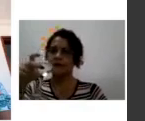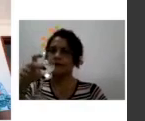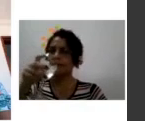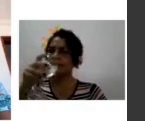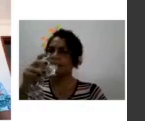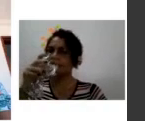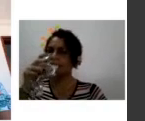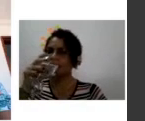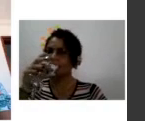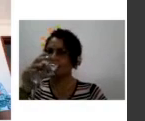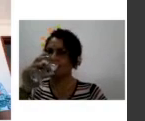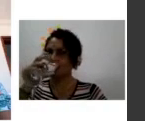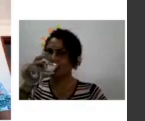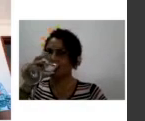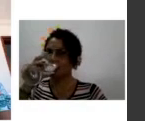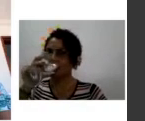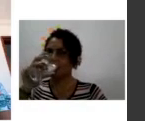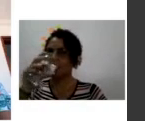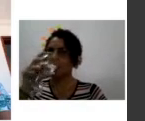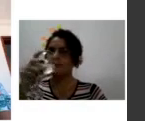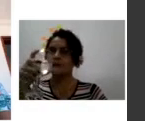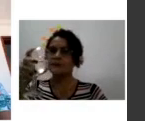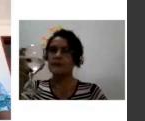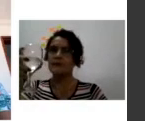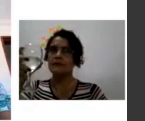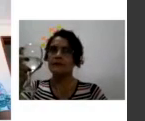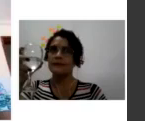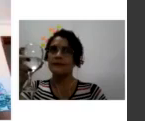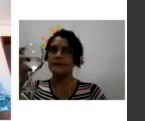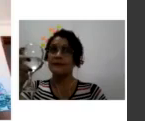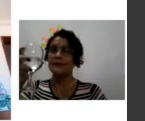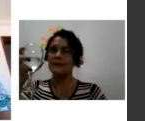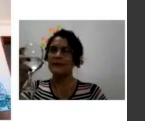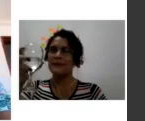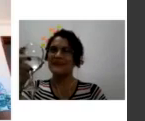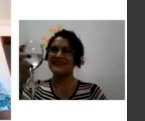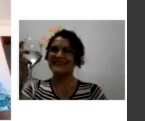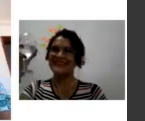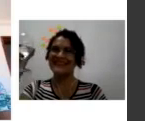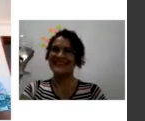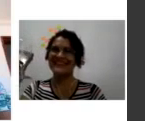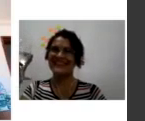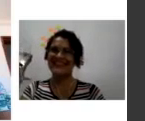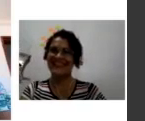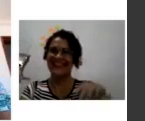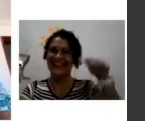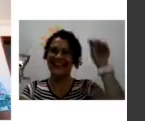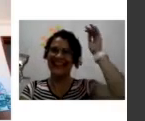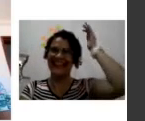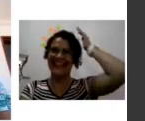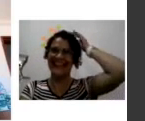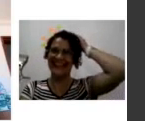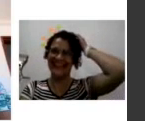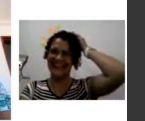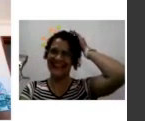então não só a UFBA, mas a UFRB, a UNEB, a UFES, a UESC, se articularam para